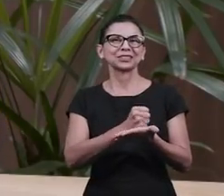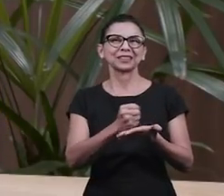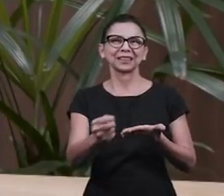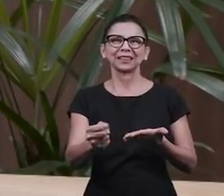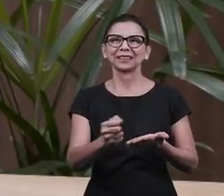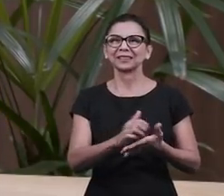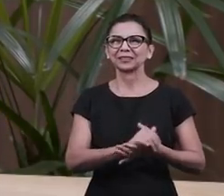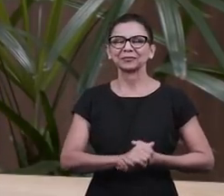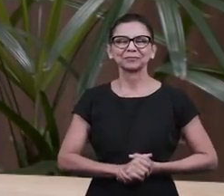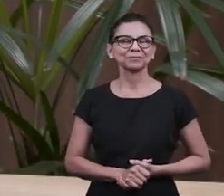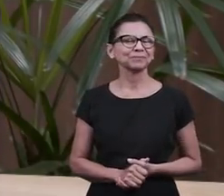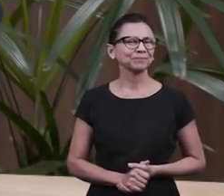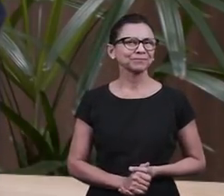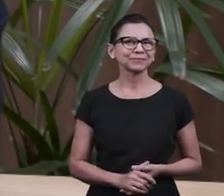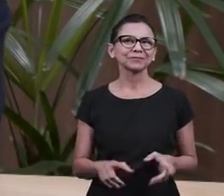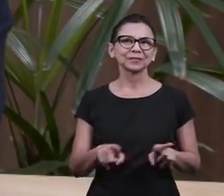enxergar.